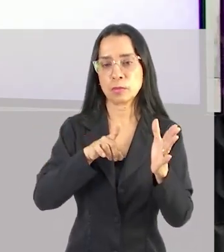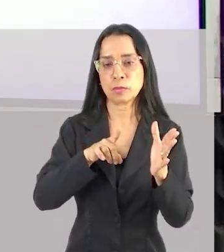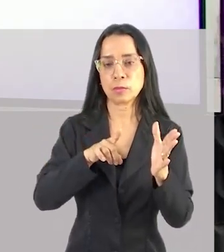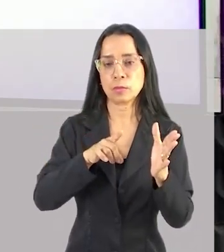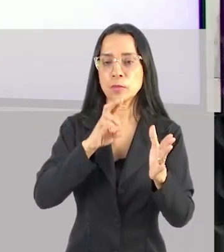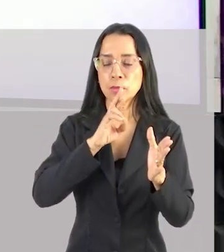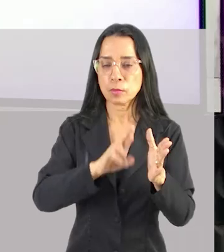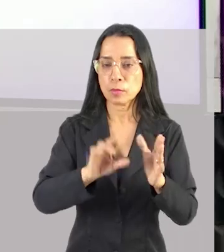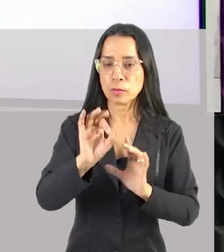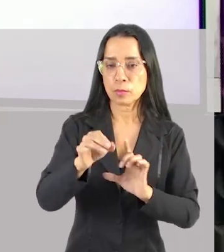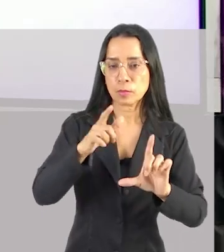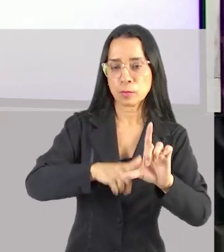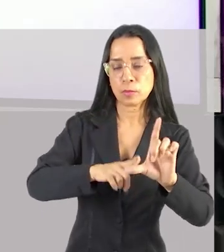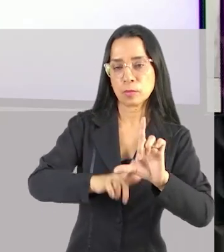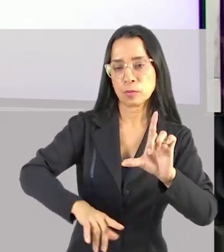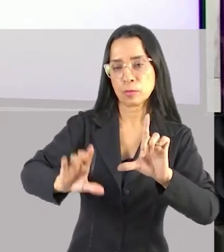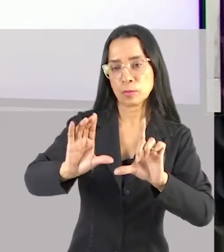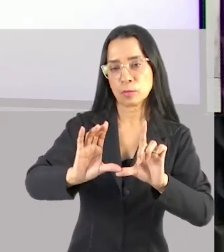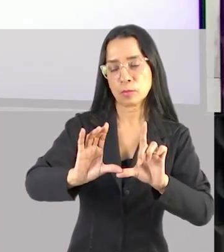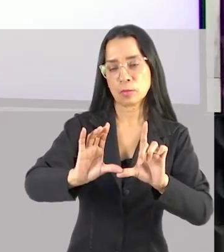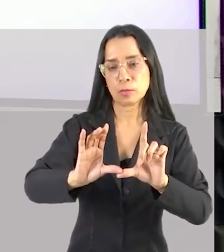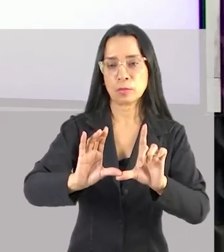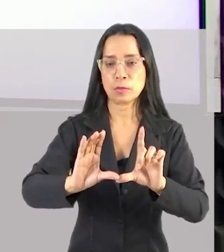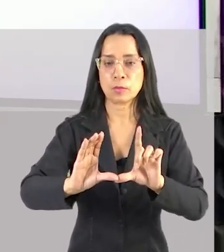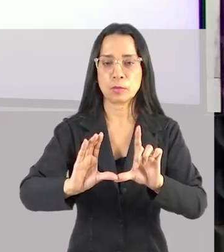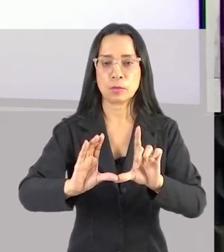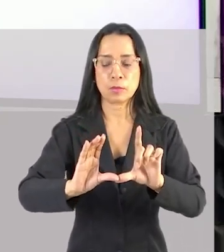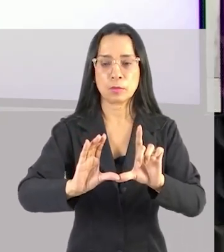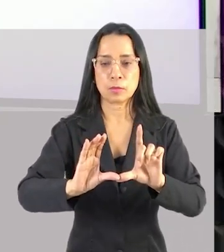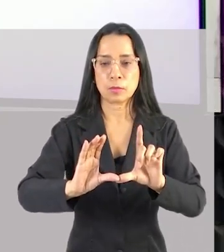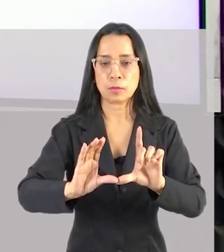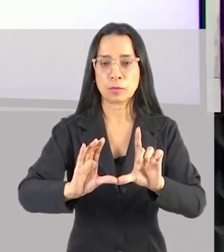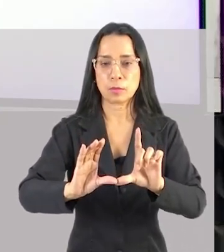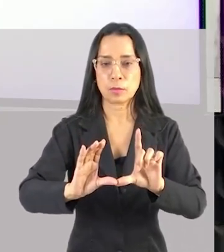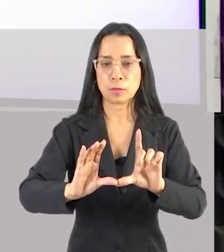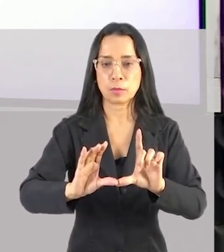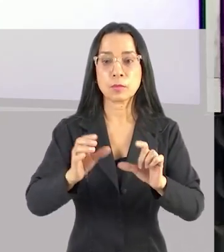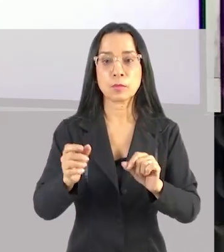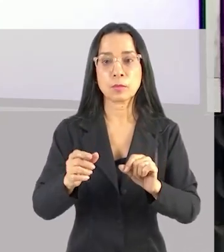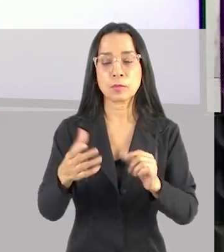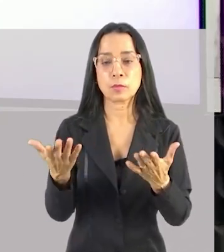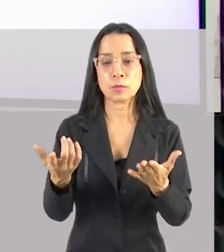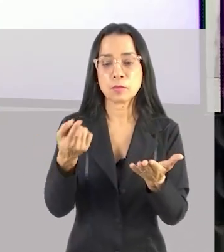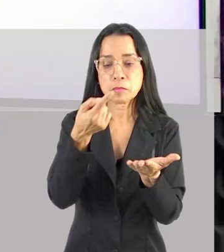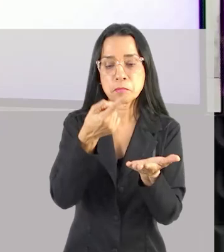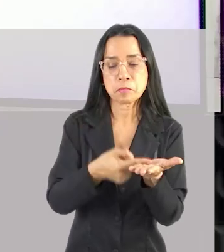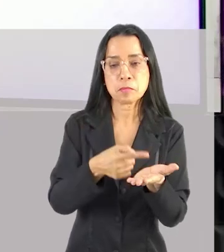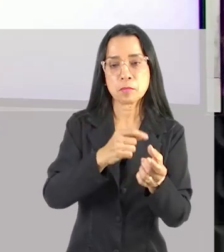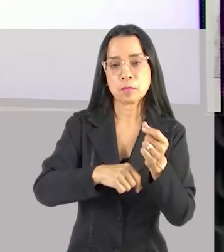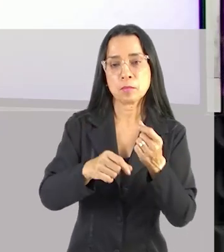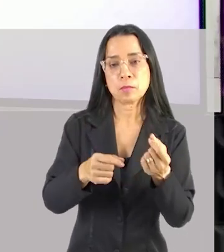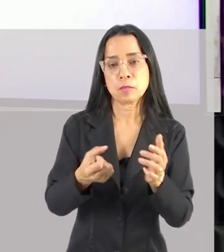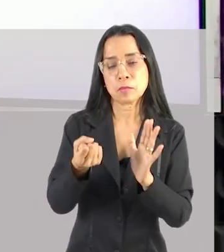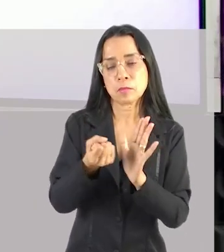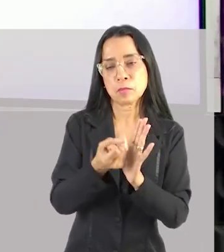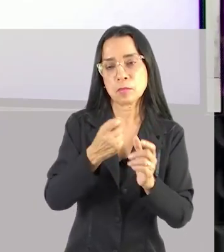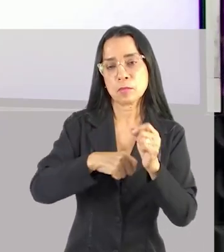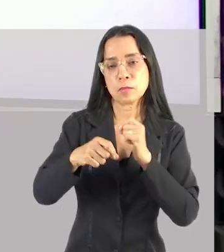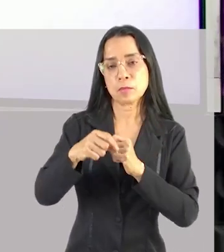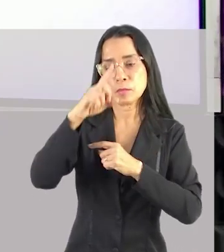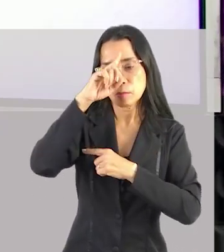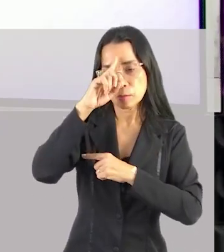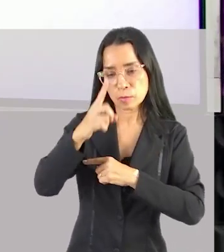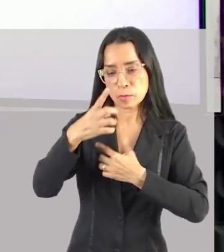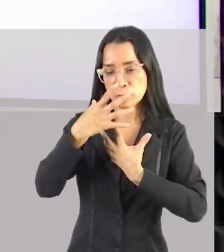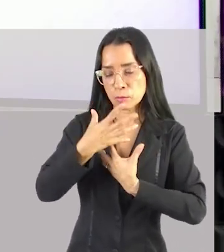a letra C, que é justamente a temperança marcada pelo domínio da vontade. A gente conseguir dominar aquela vontade de prazeres